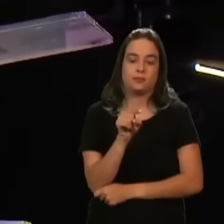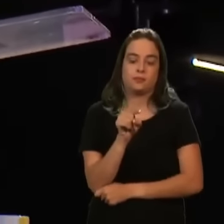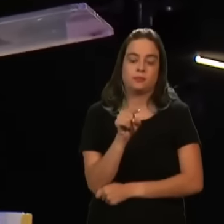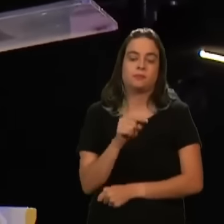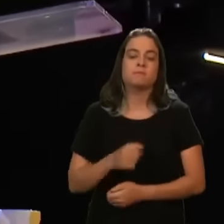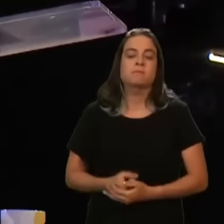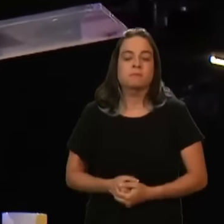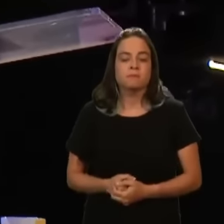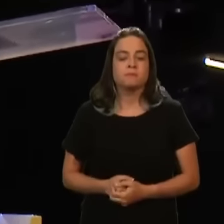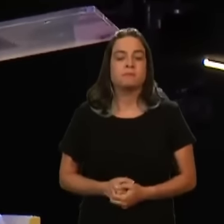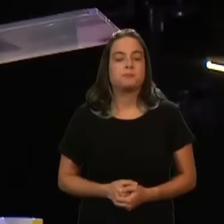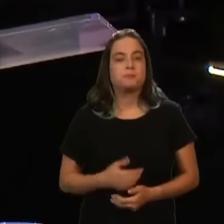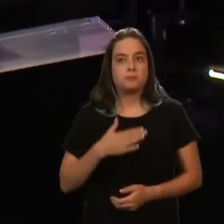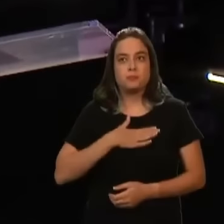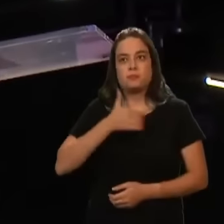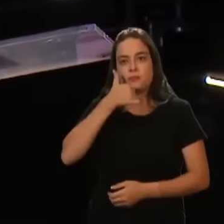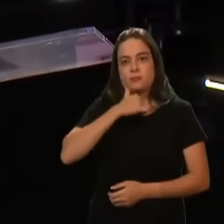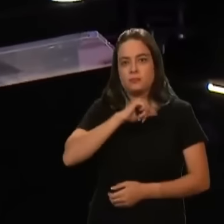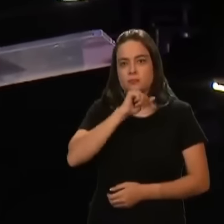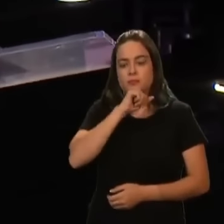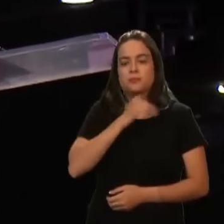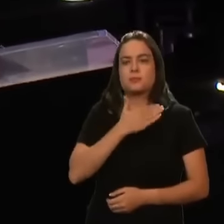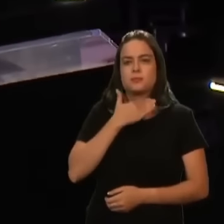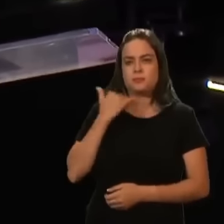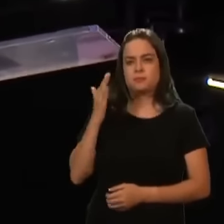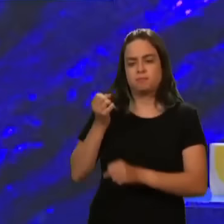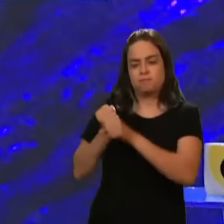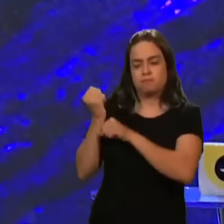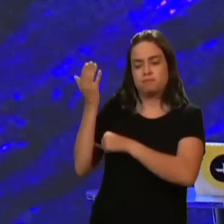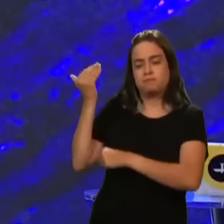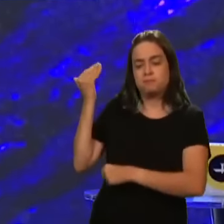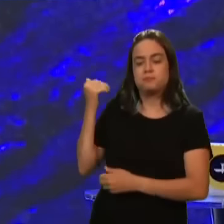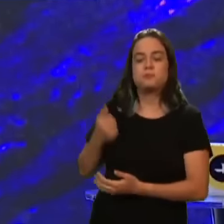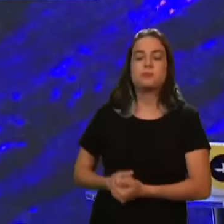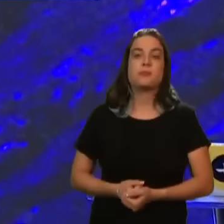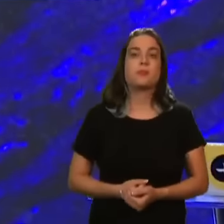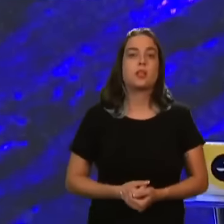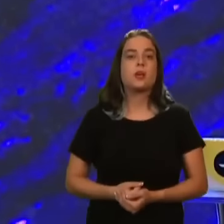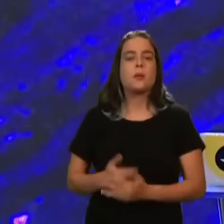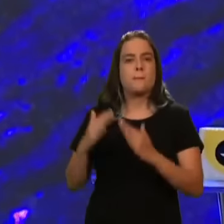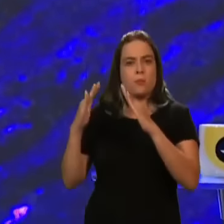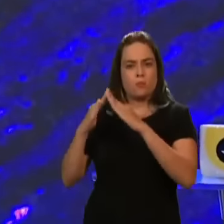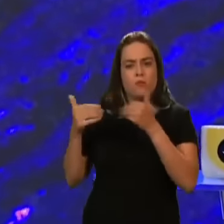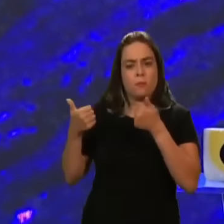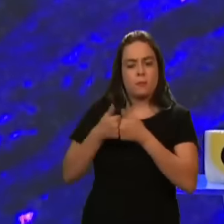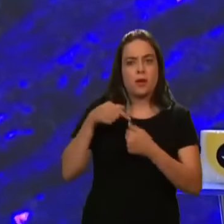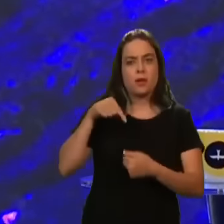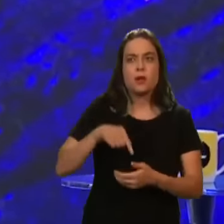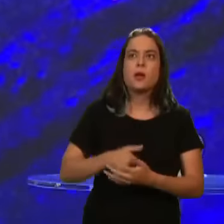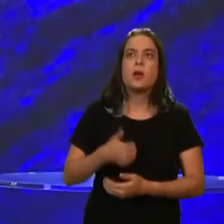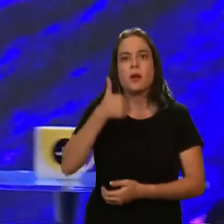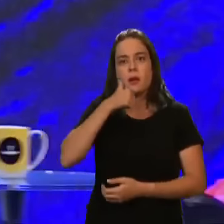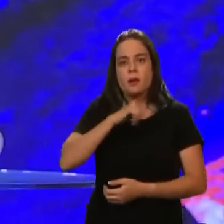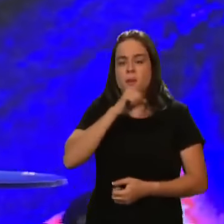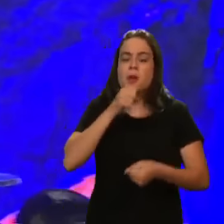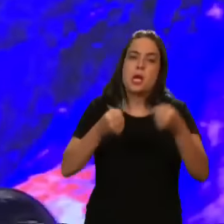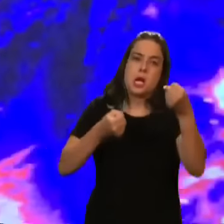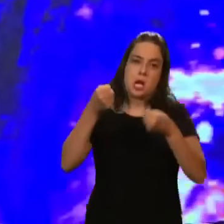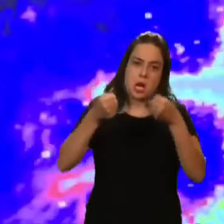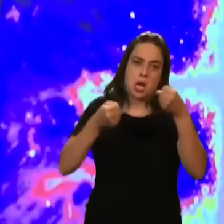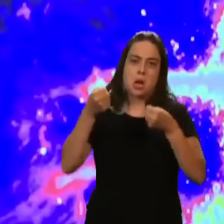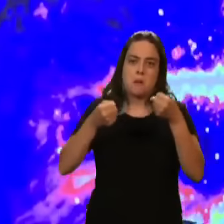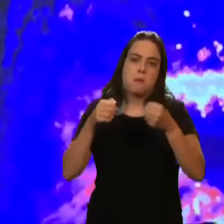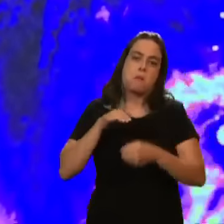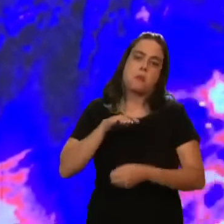Minha mãe morreu já tem muitos anos, mas um dia, a gente morava aqui no bairro Cachoeirinha, minha mãe saiu com o carro do meu pai, foi no centro